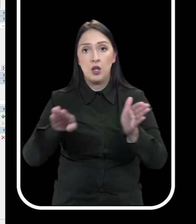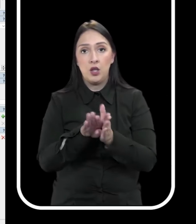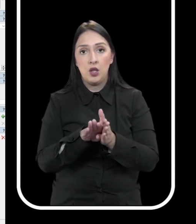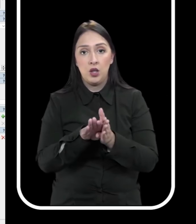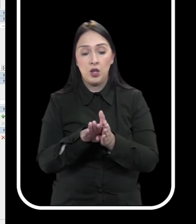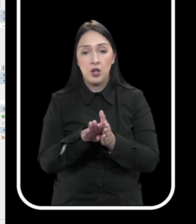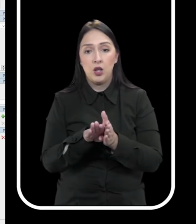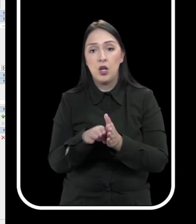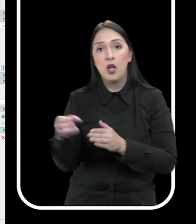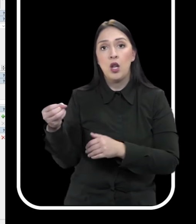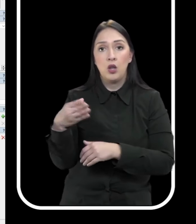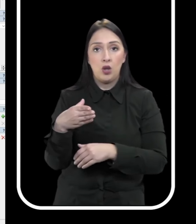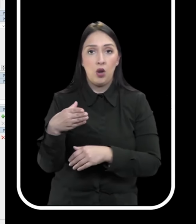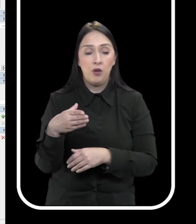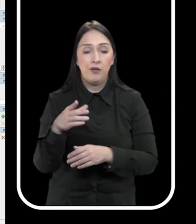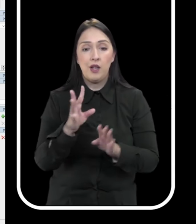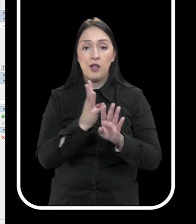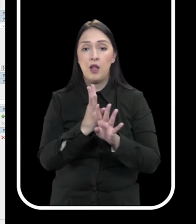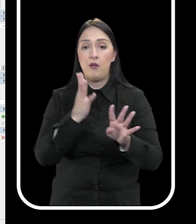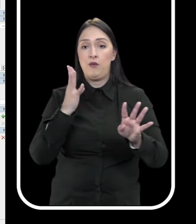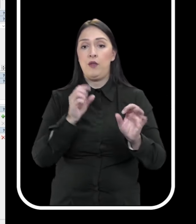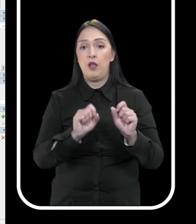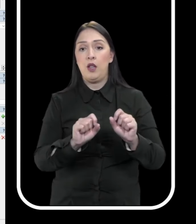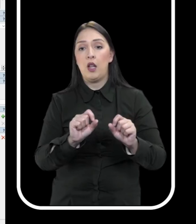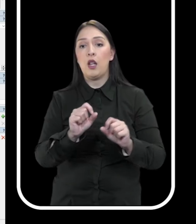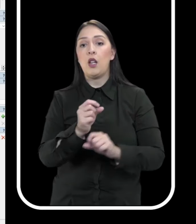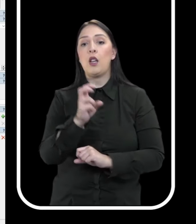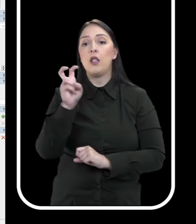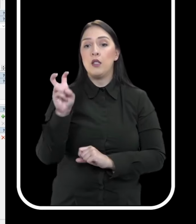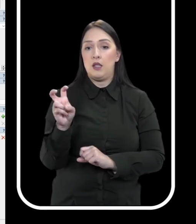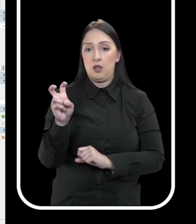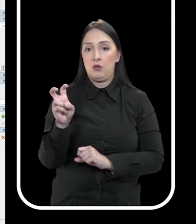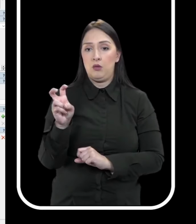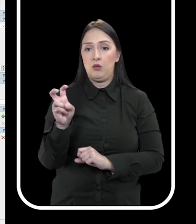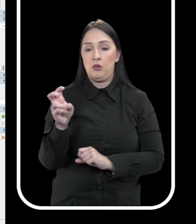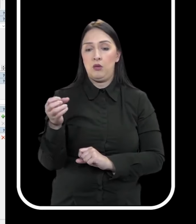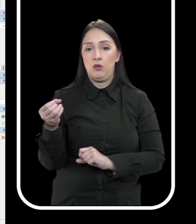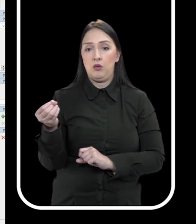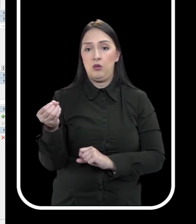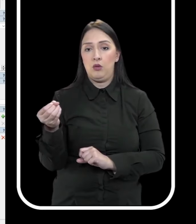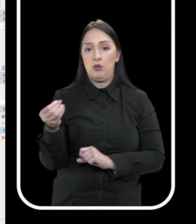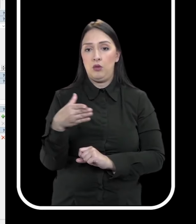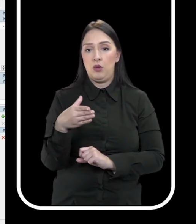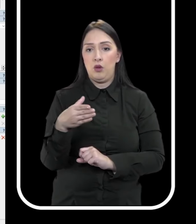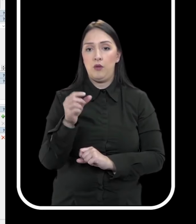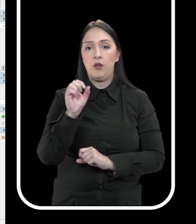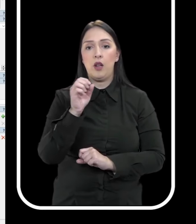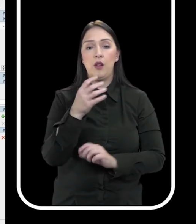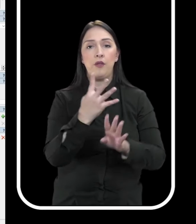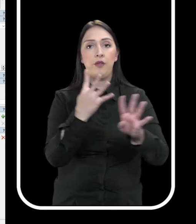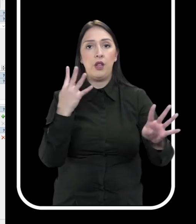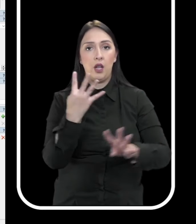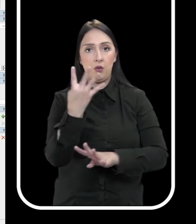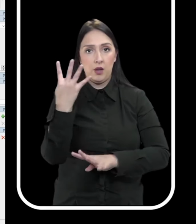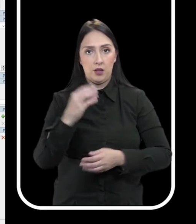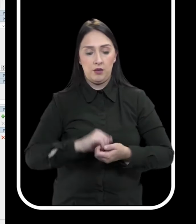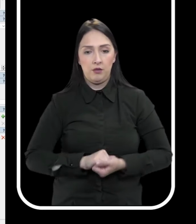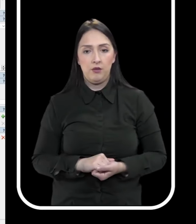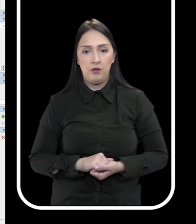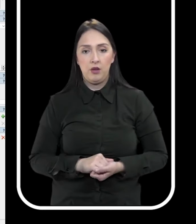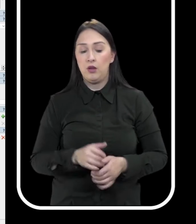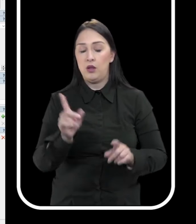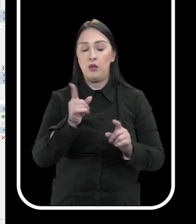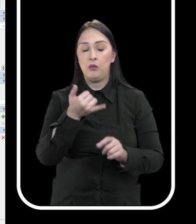vieram da máquina nova saem pela fila 5 e itens que vieram da máquina nova saem pela fila